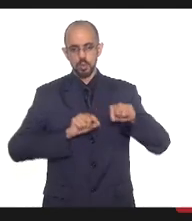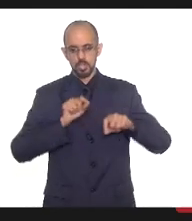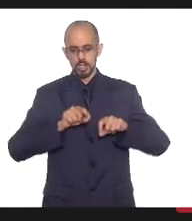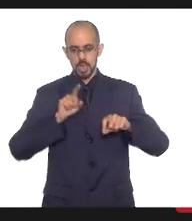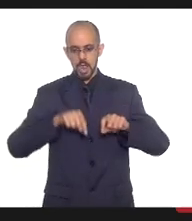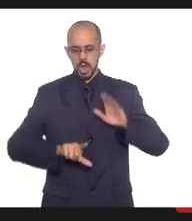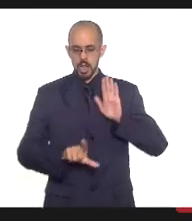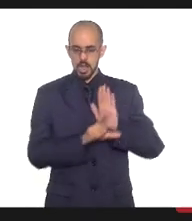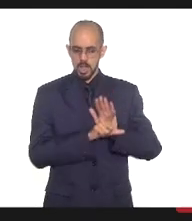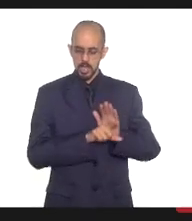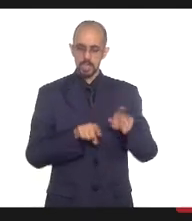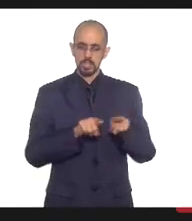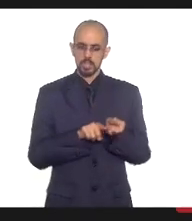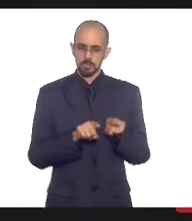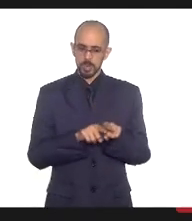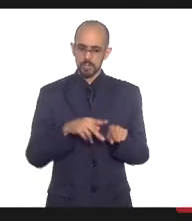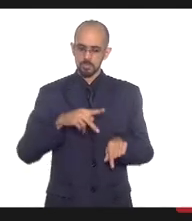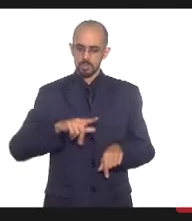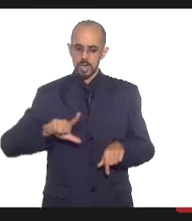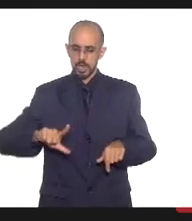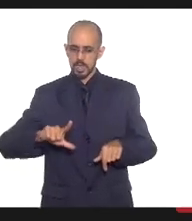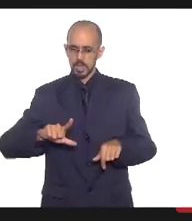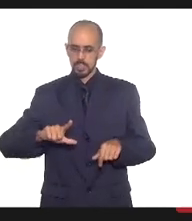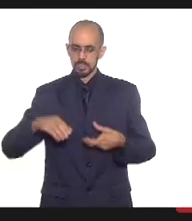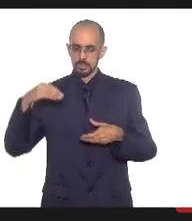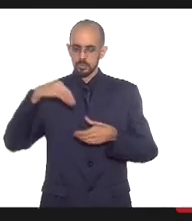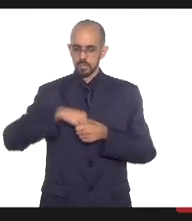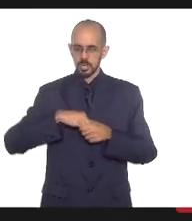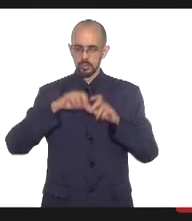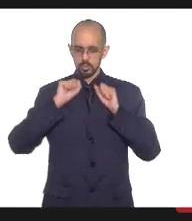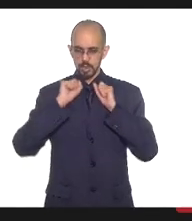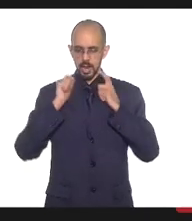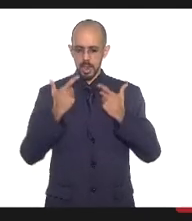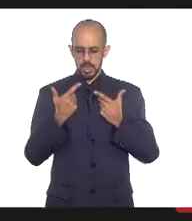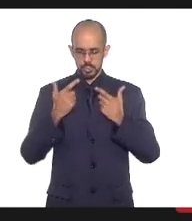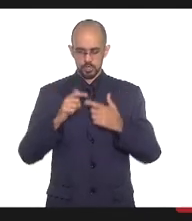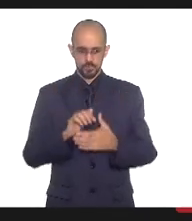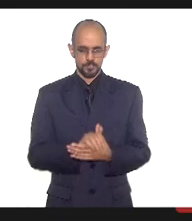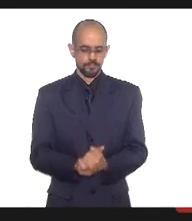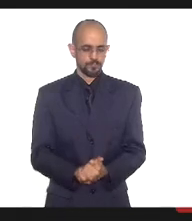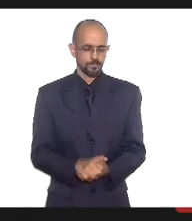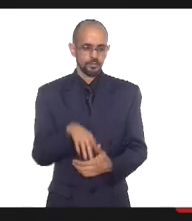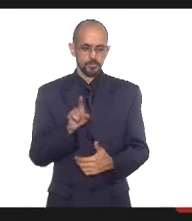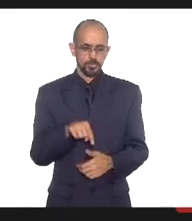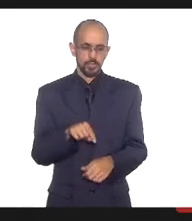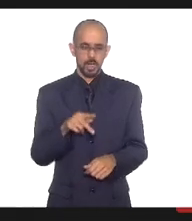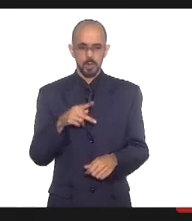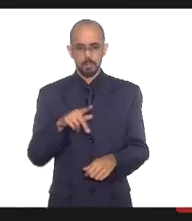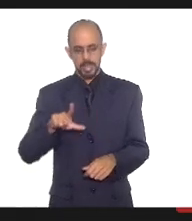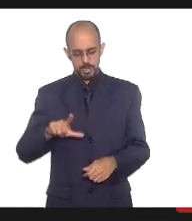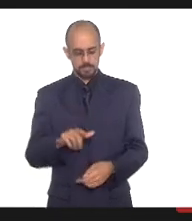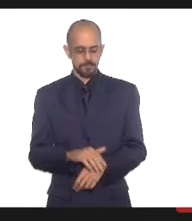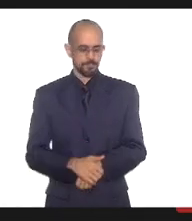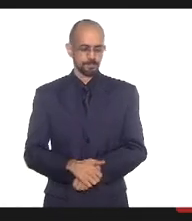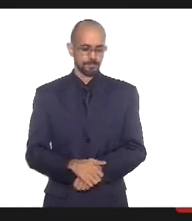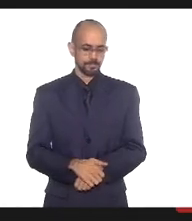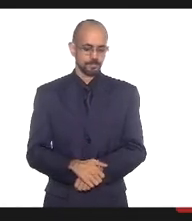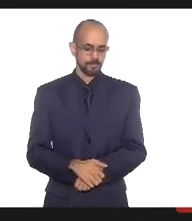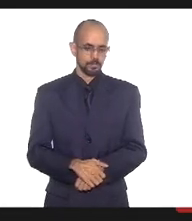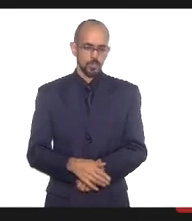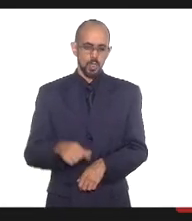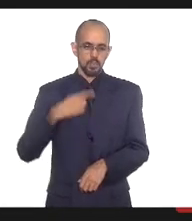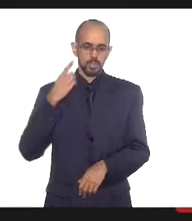Perez e ainda estão é tramitando da casa né que é projeto de lei Mas eu vou dar um exemplo concreto o